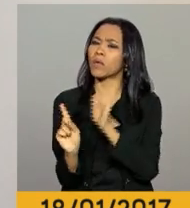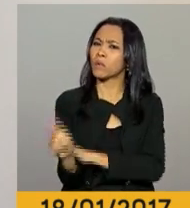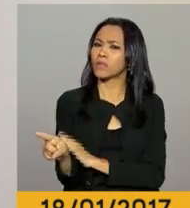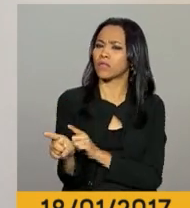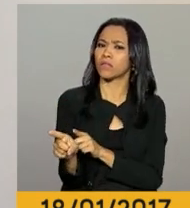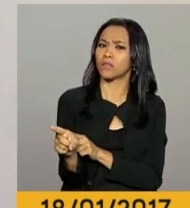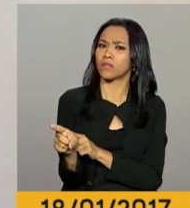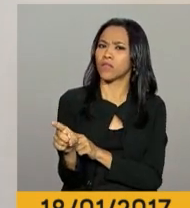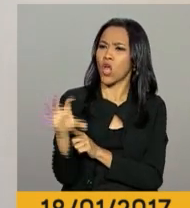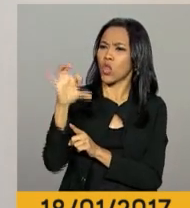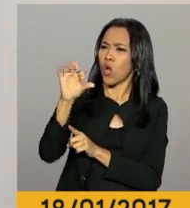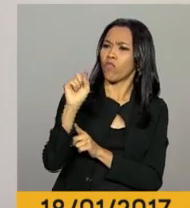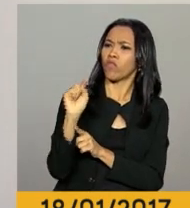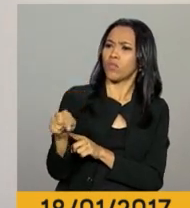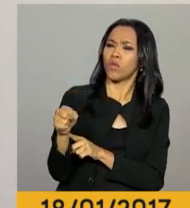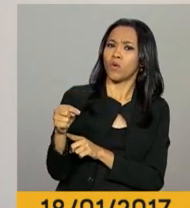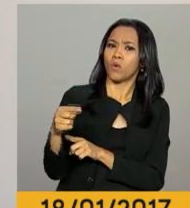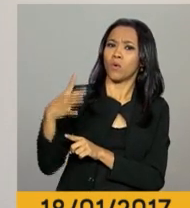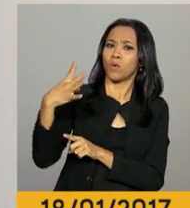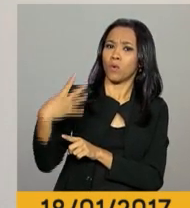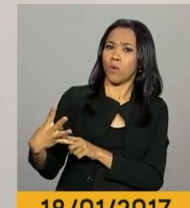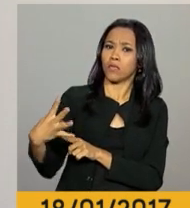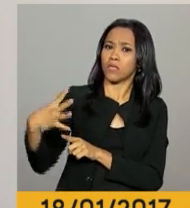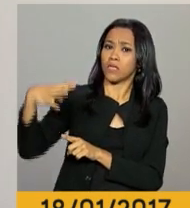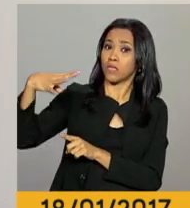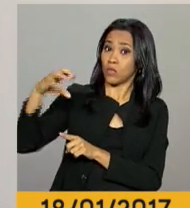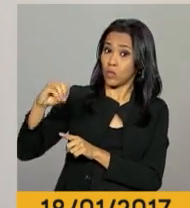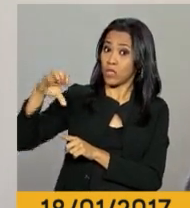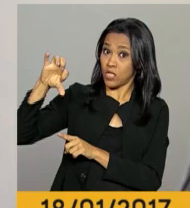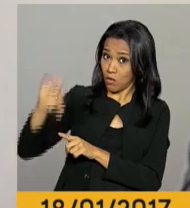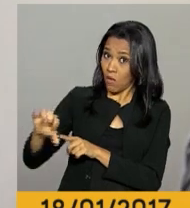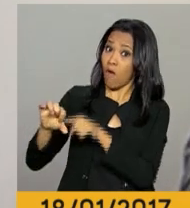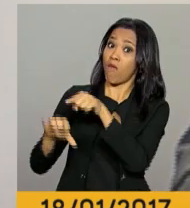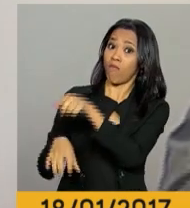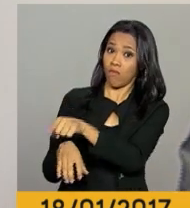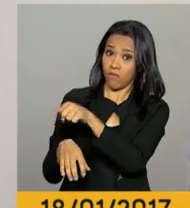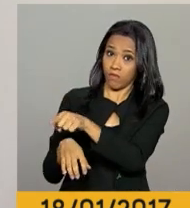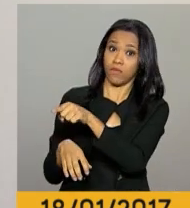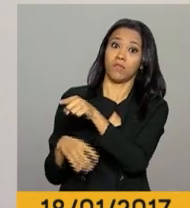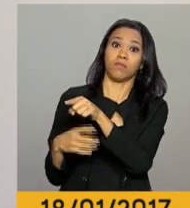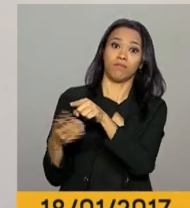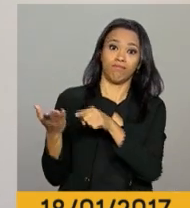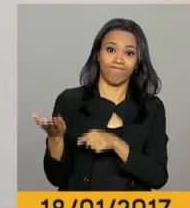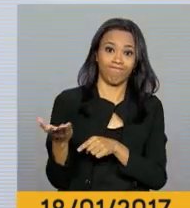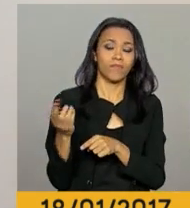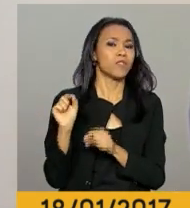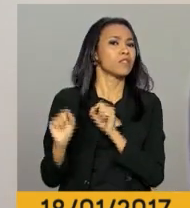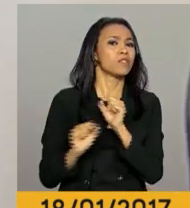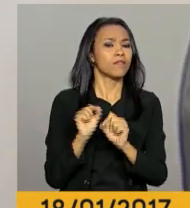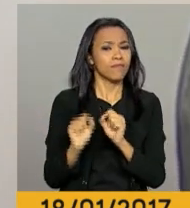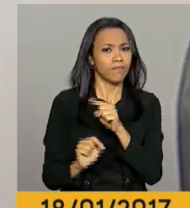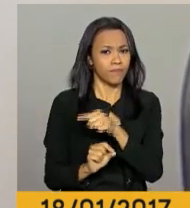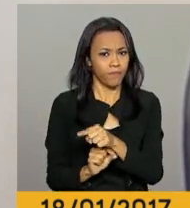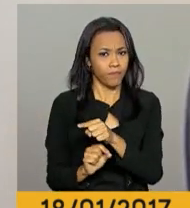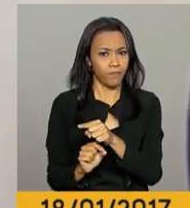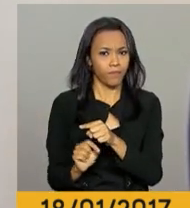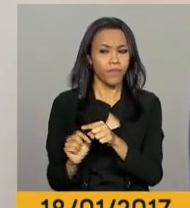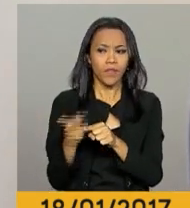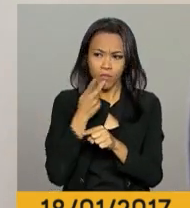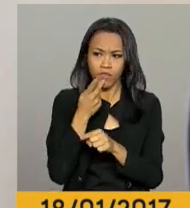9 9409 cargos ensejando uma economia meus senhores e minhas senhoras de Diga